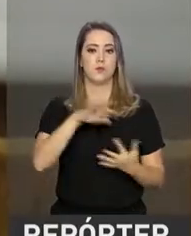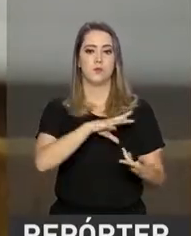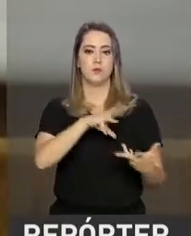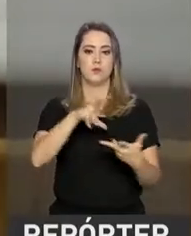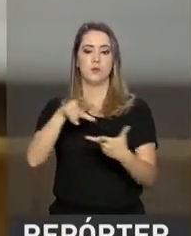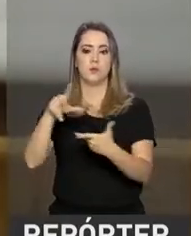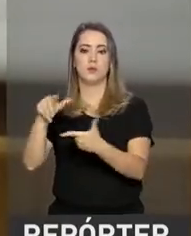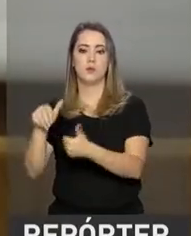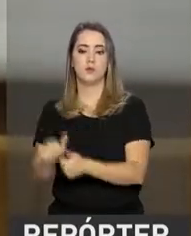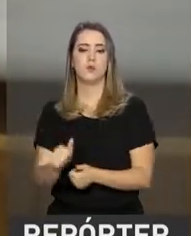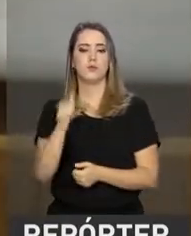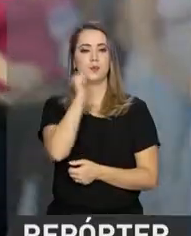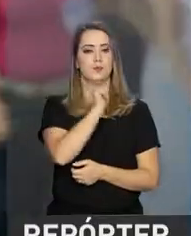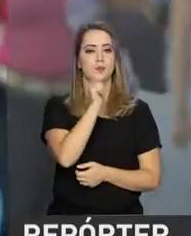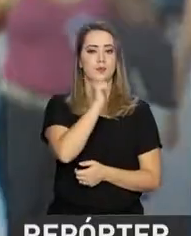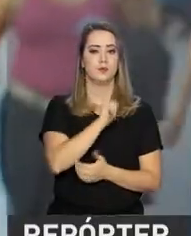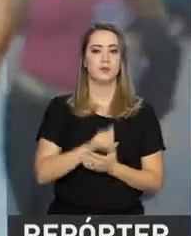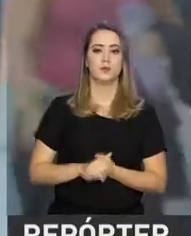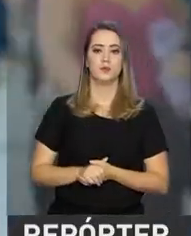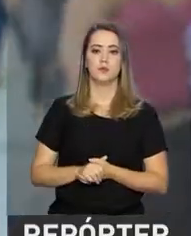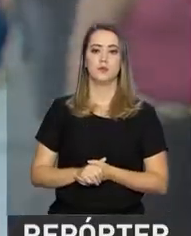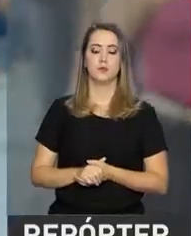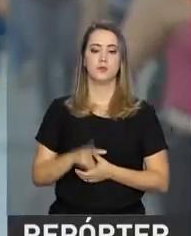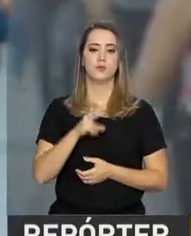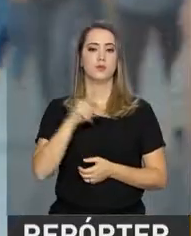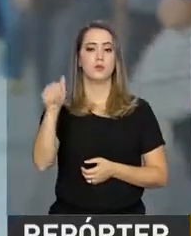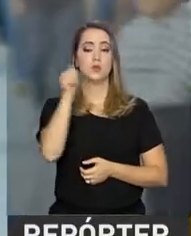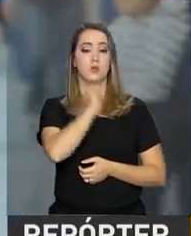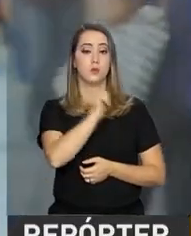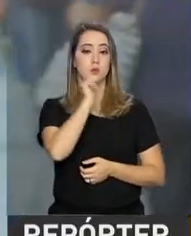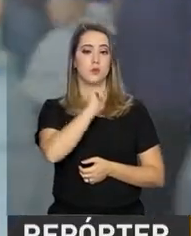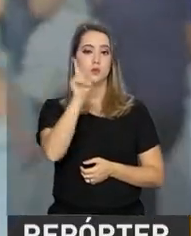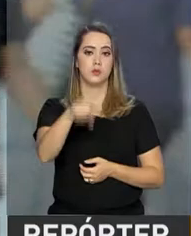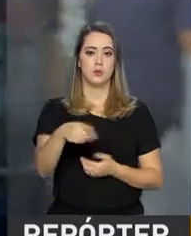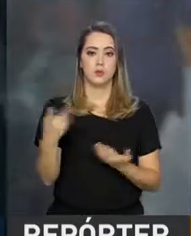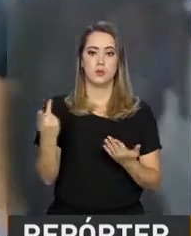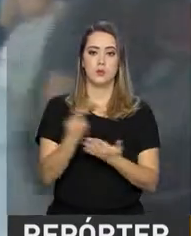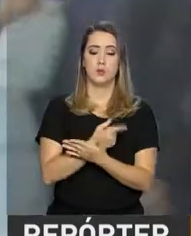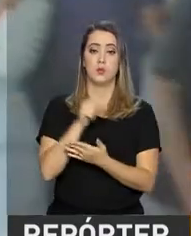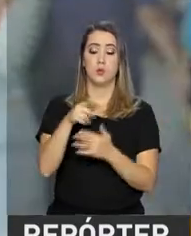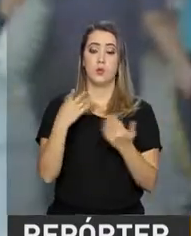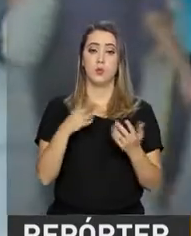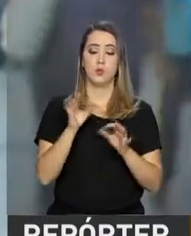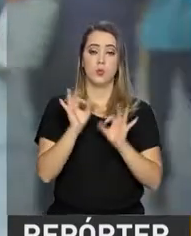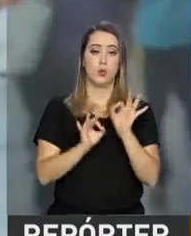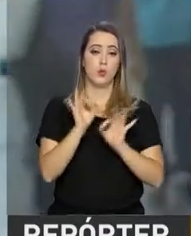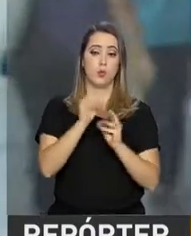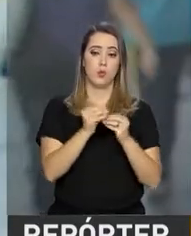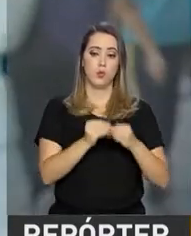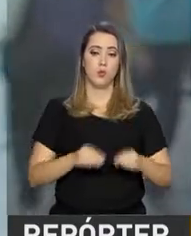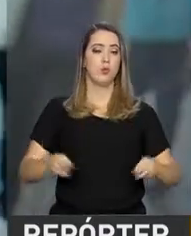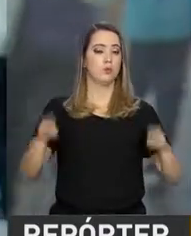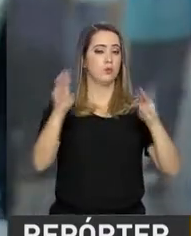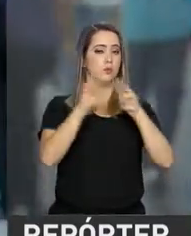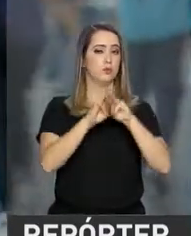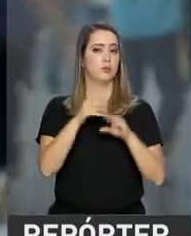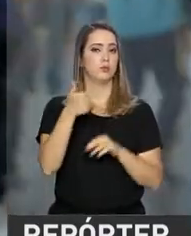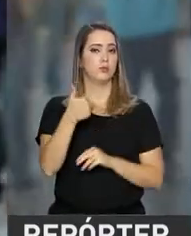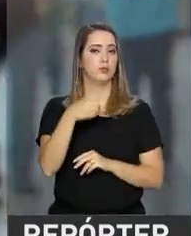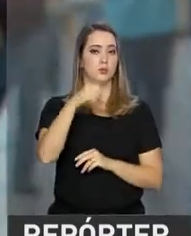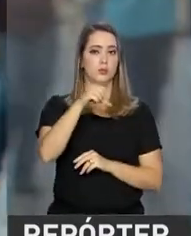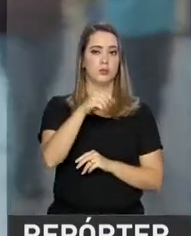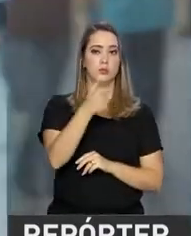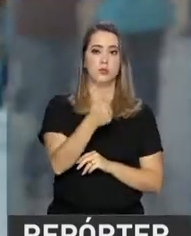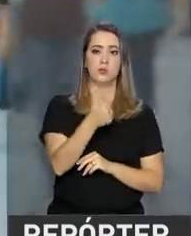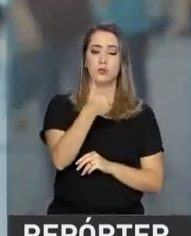das mulheres o dia internacional da mulher foi oficializado pela organização das nações unidas em